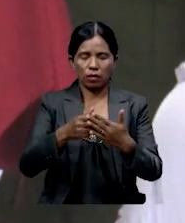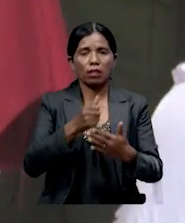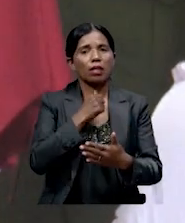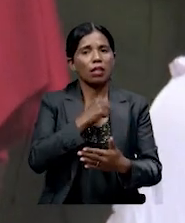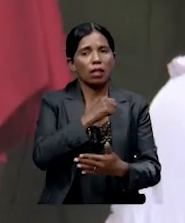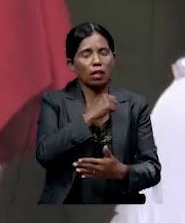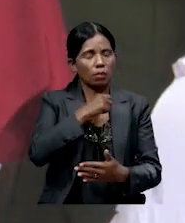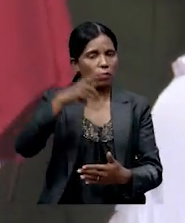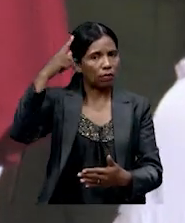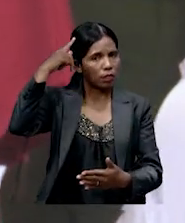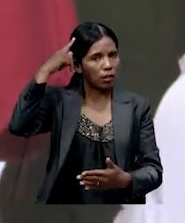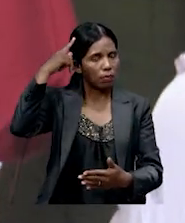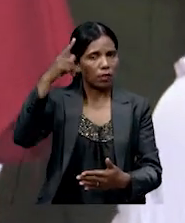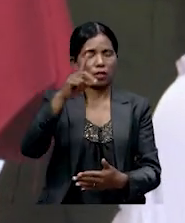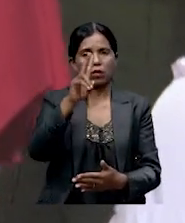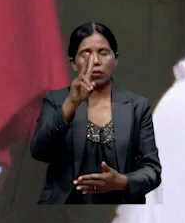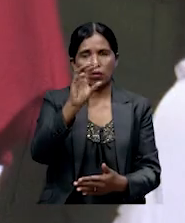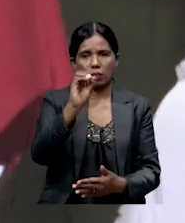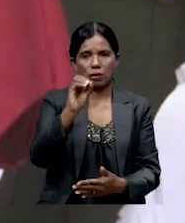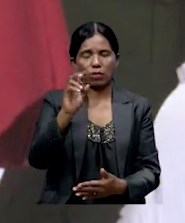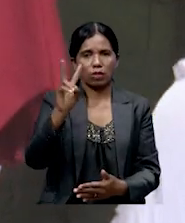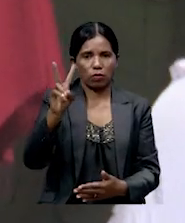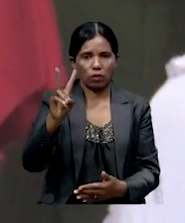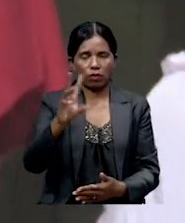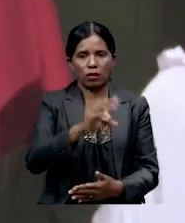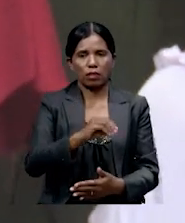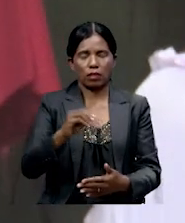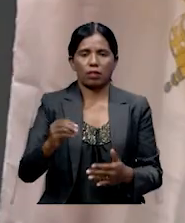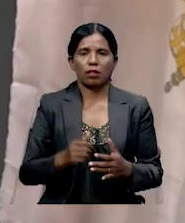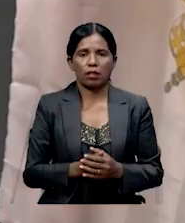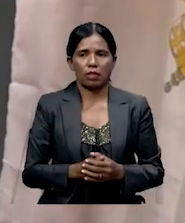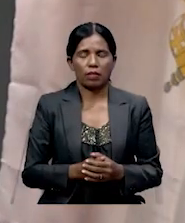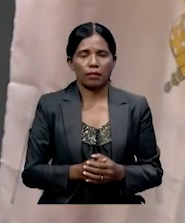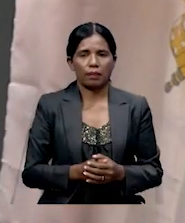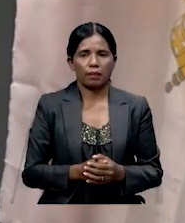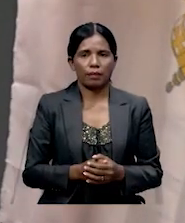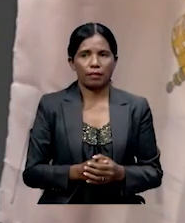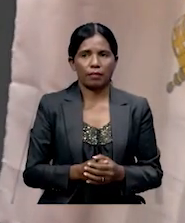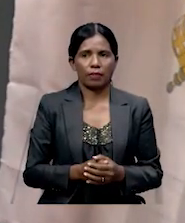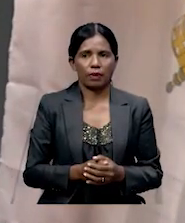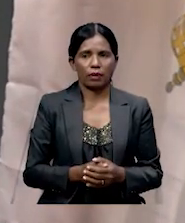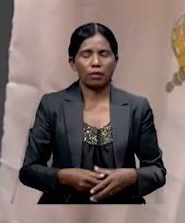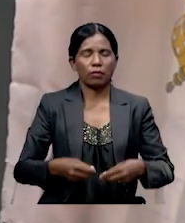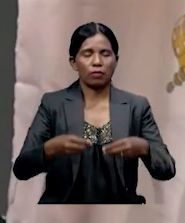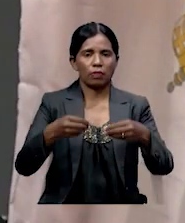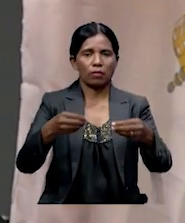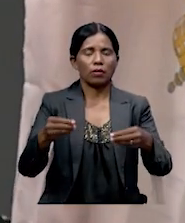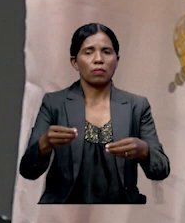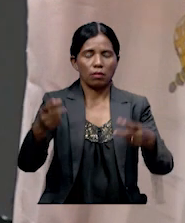Paulo II em Assis, onde havia de surgir, juntamente com